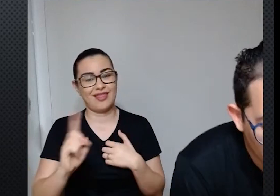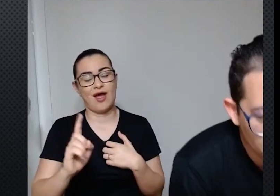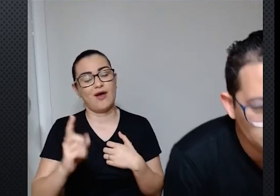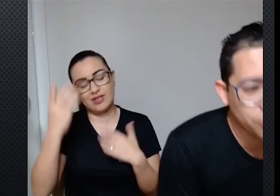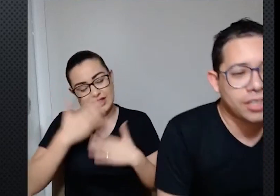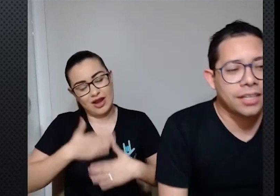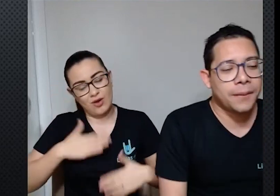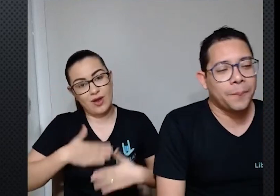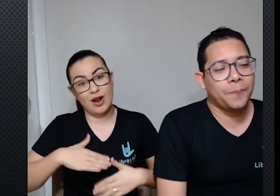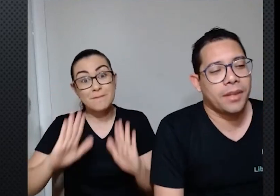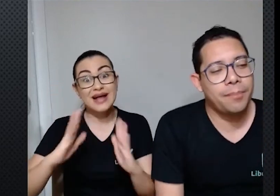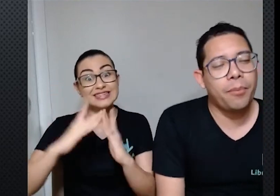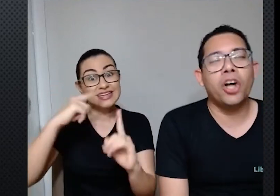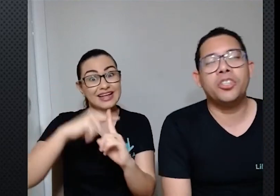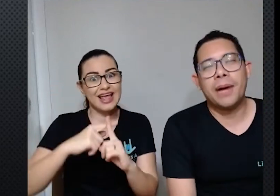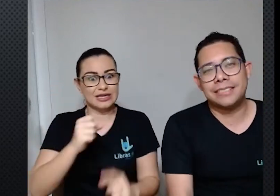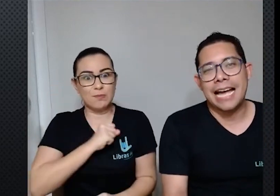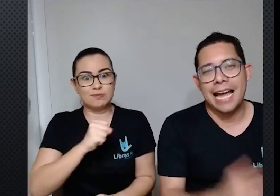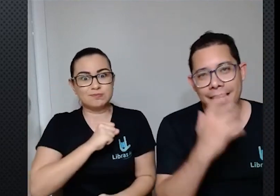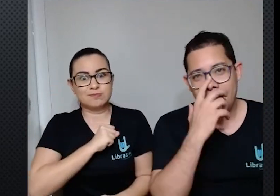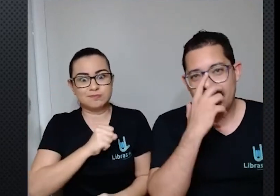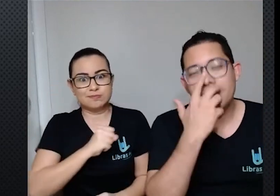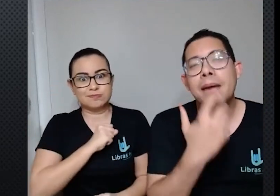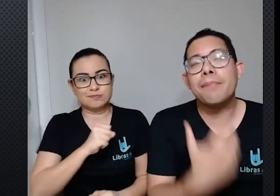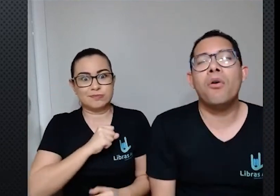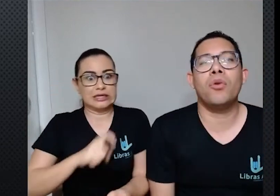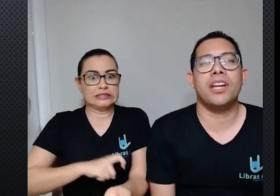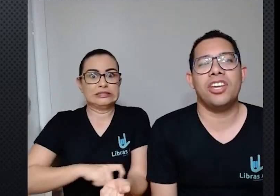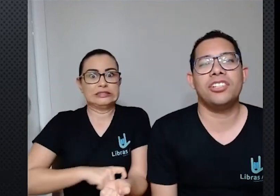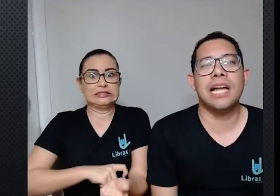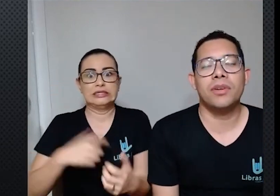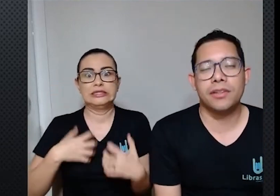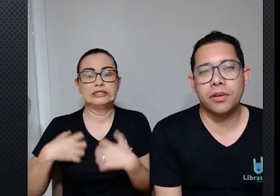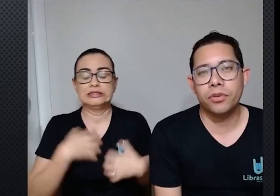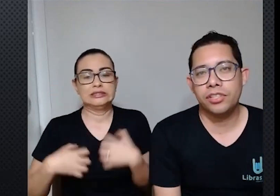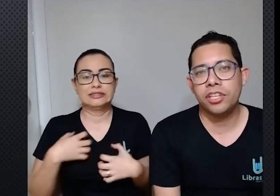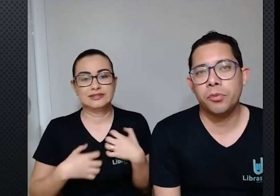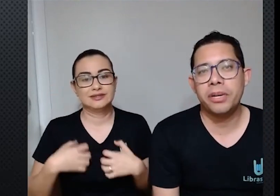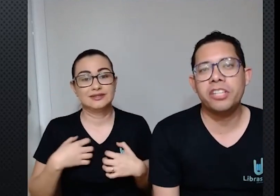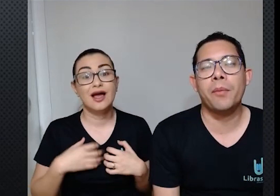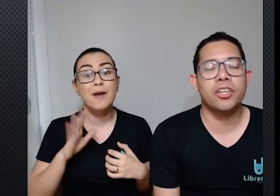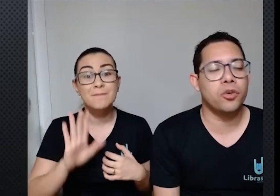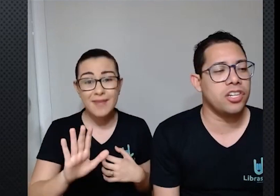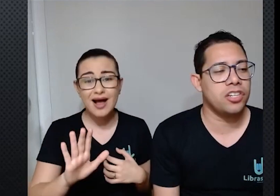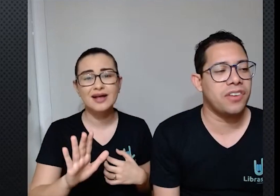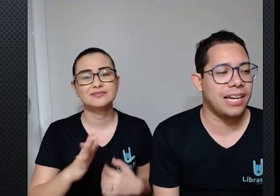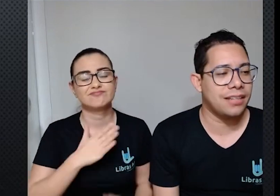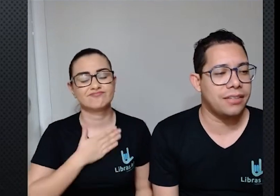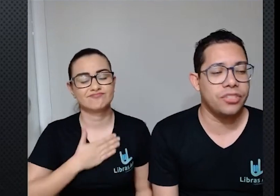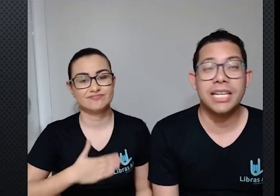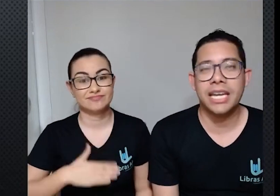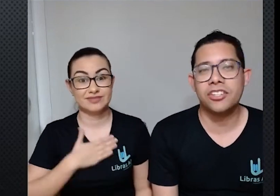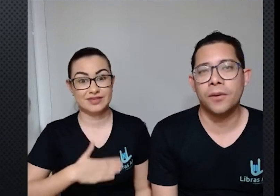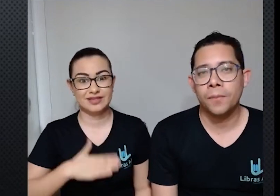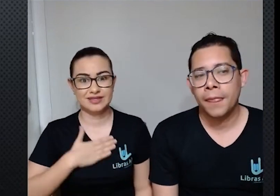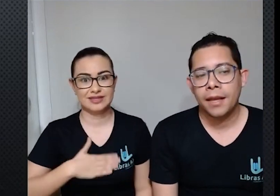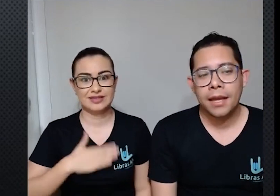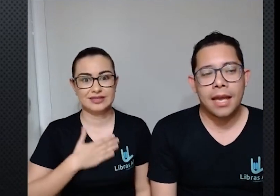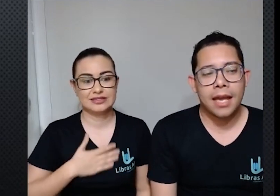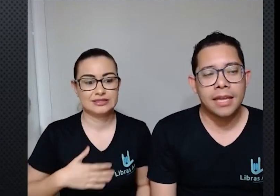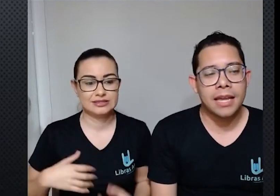Então, Simone, um dia pode passar. Mas é bom quando a gente está com esse nervosismo, principalmente quando a gente fala a questão de